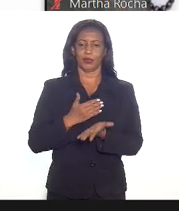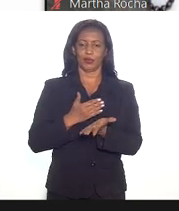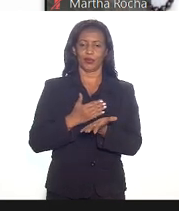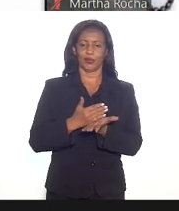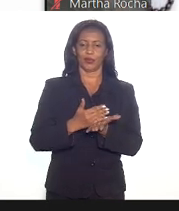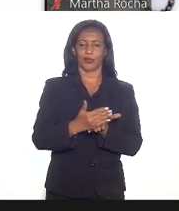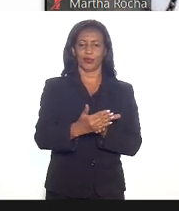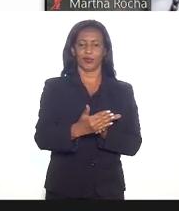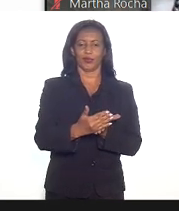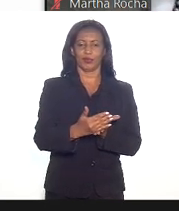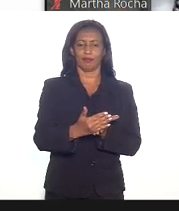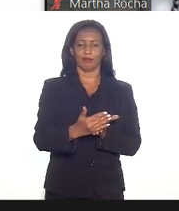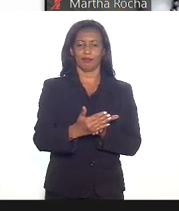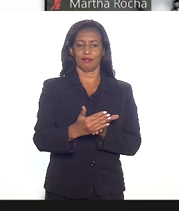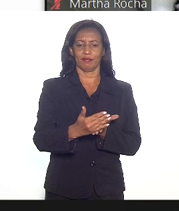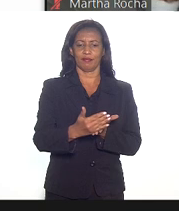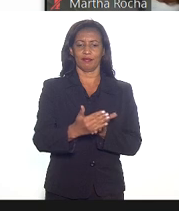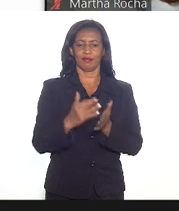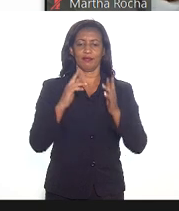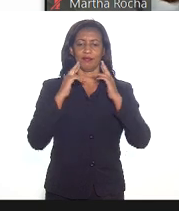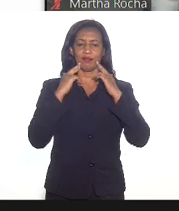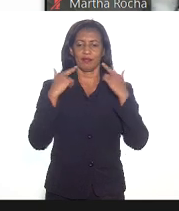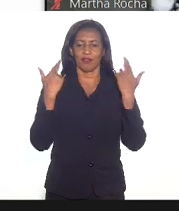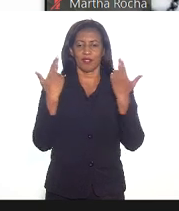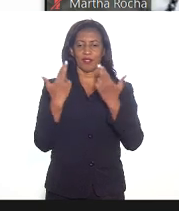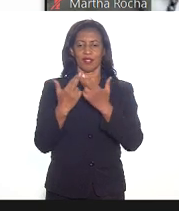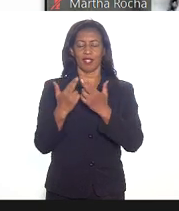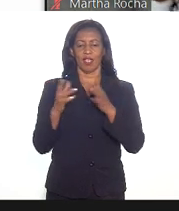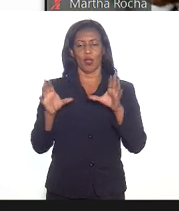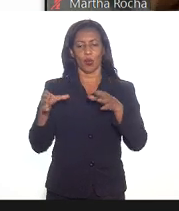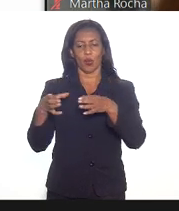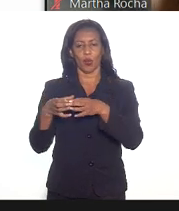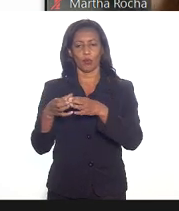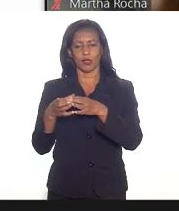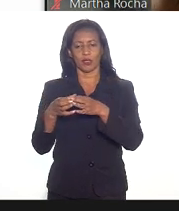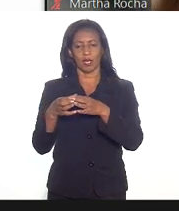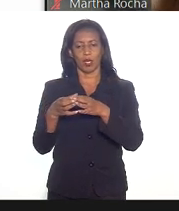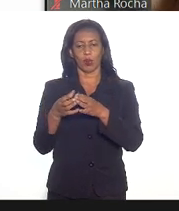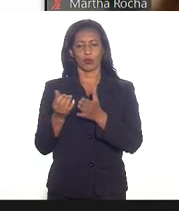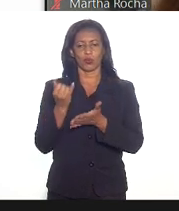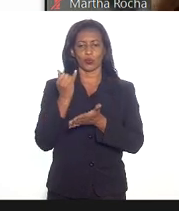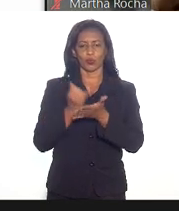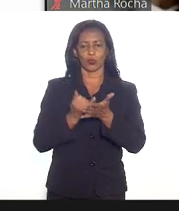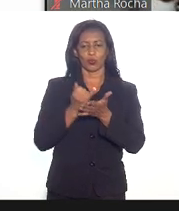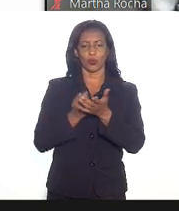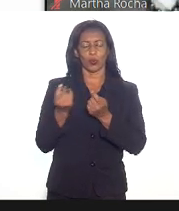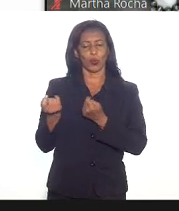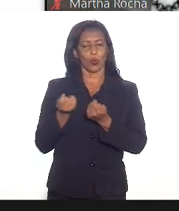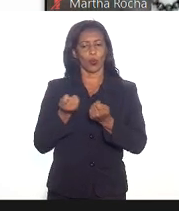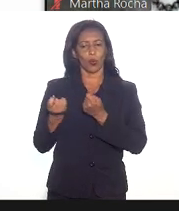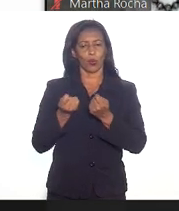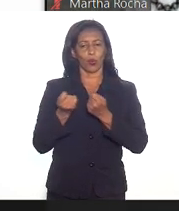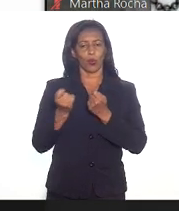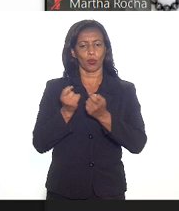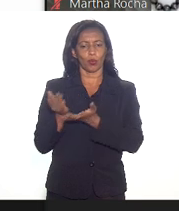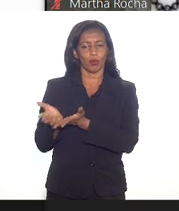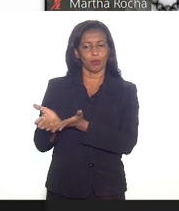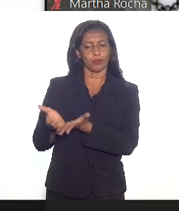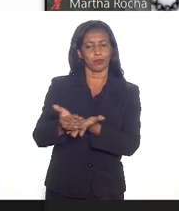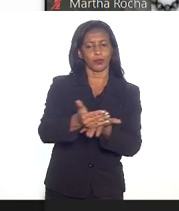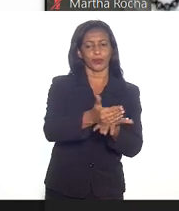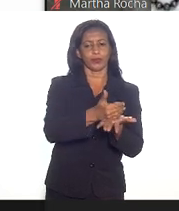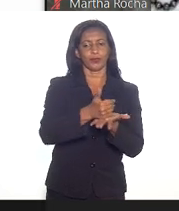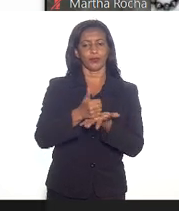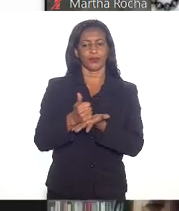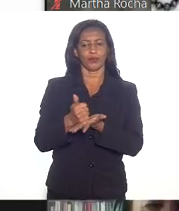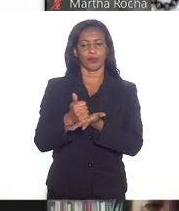iniciar a reunião da Comissão de Tributação, Controle da Arrecadação